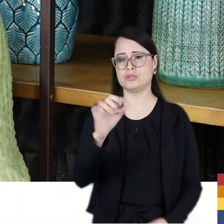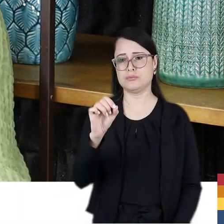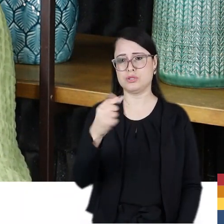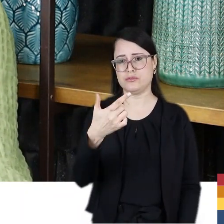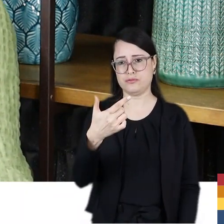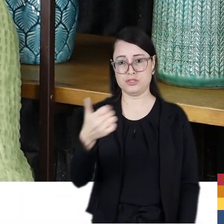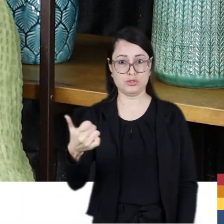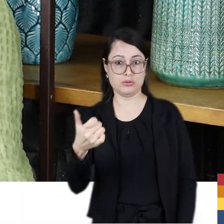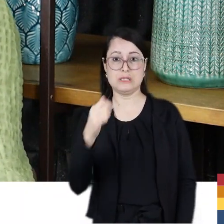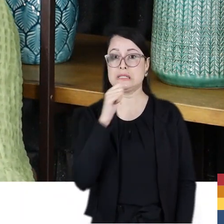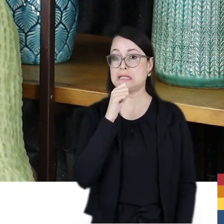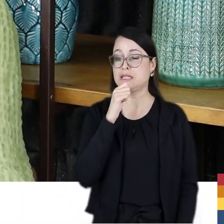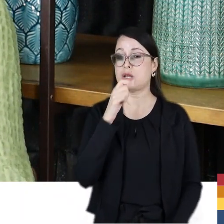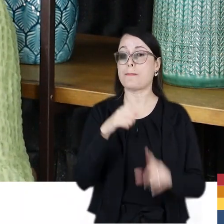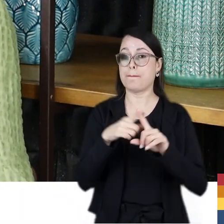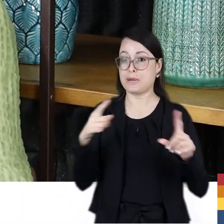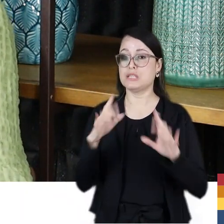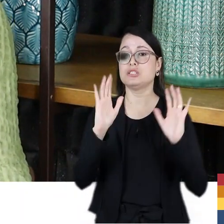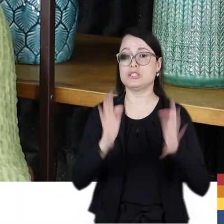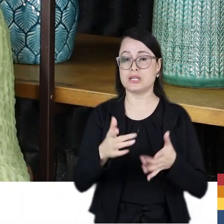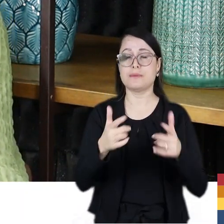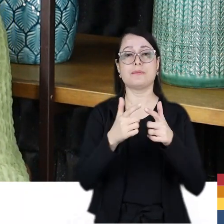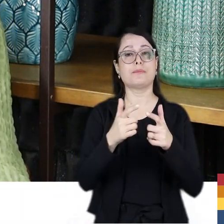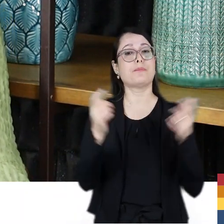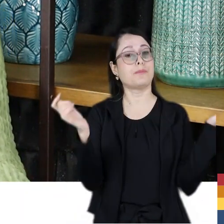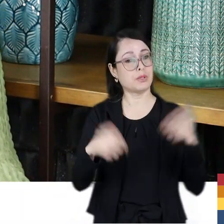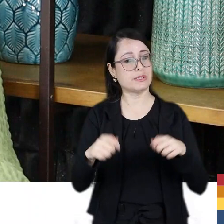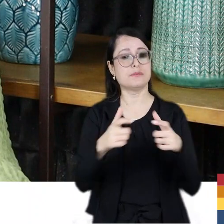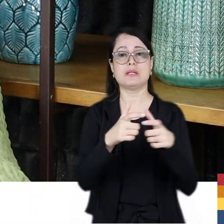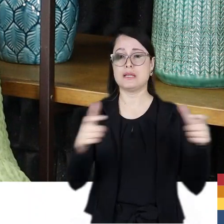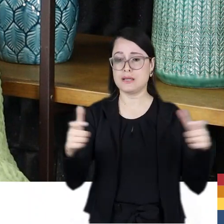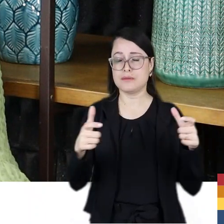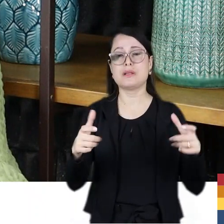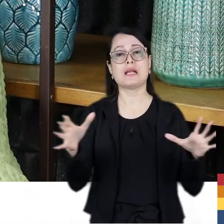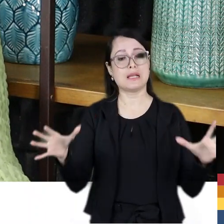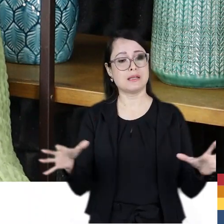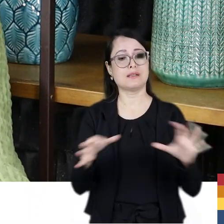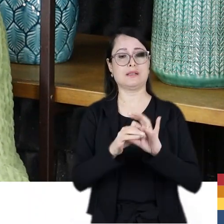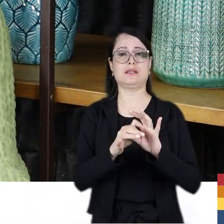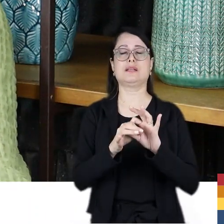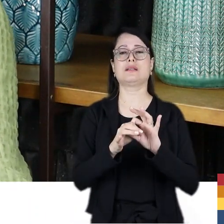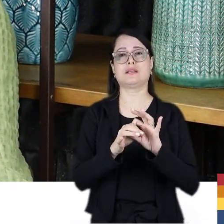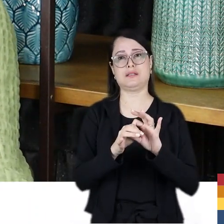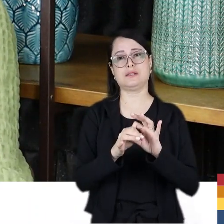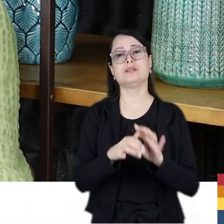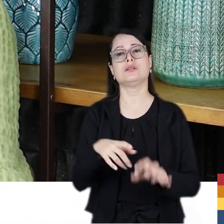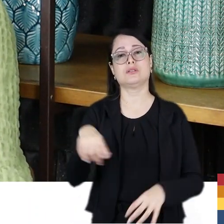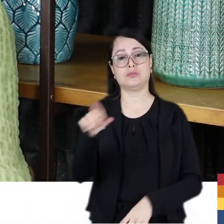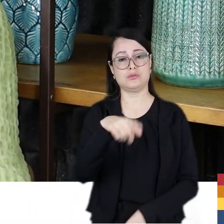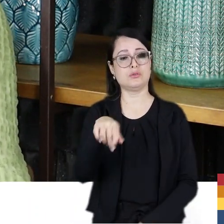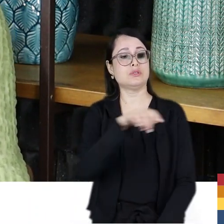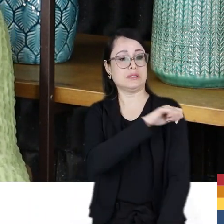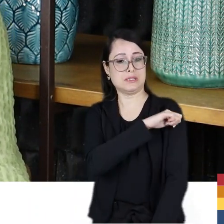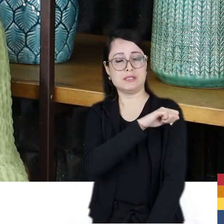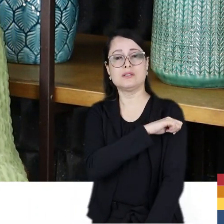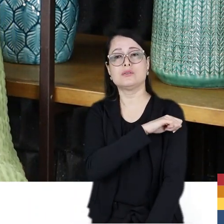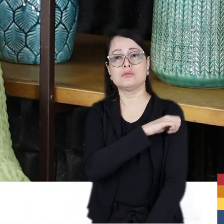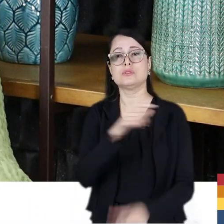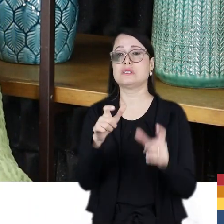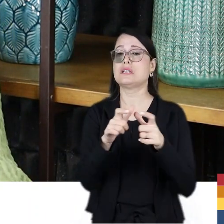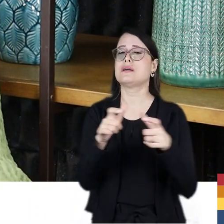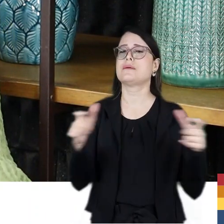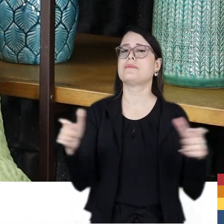consiga agregar a formação dos nossos estudantes, né? A ampliação dessas oportunidades, né? E aí ele vem, assim,